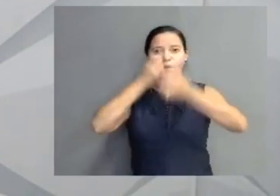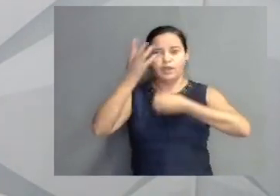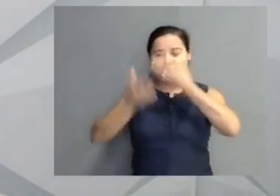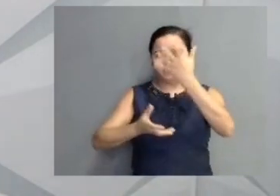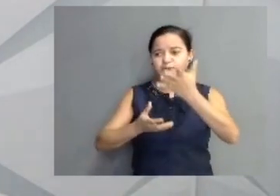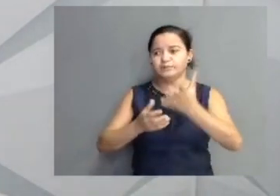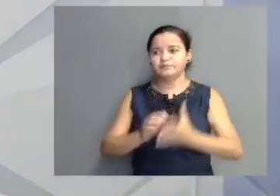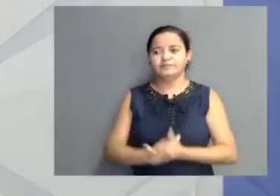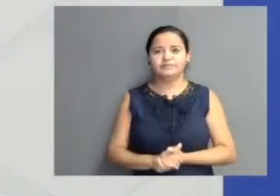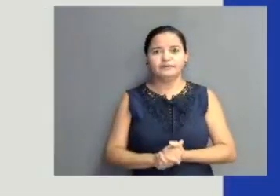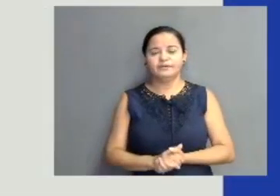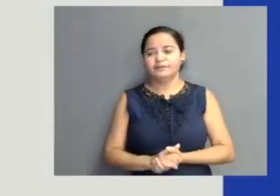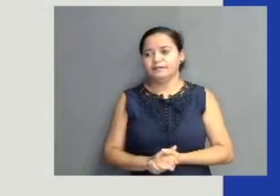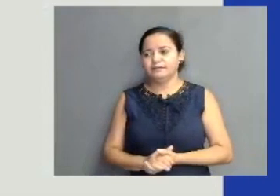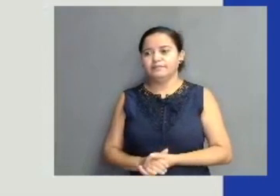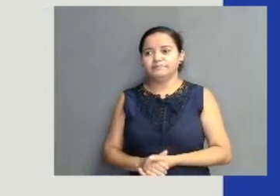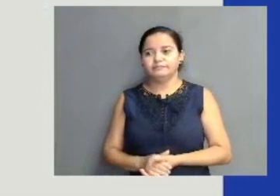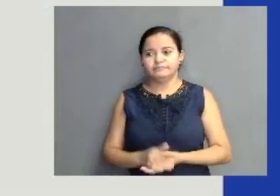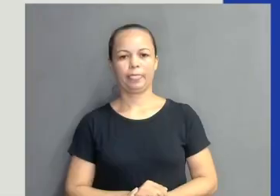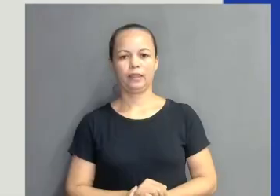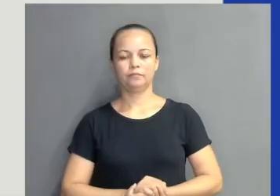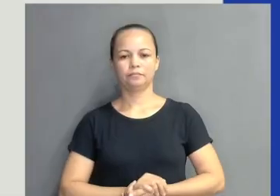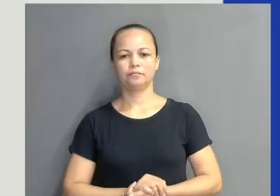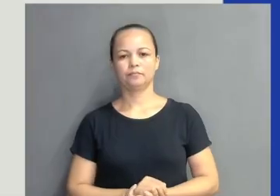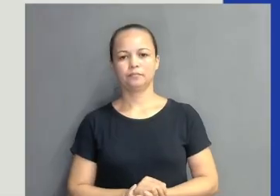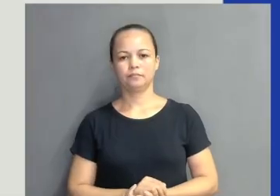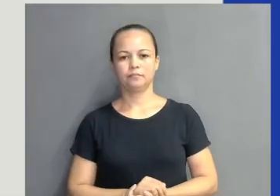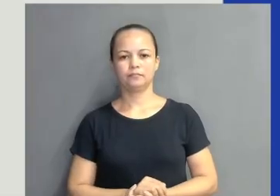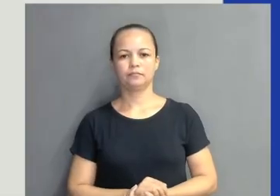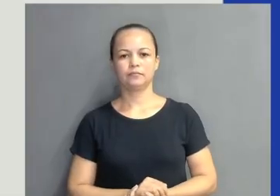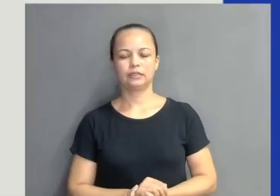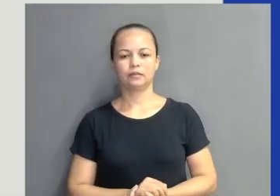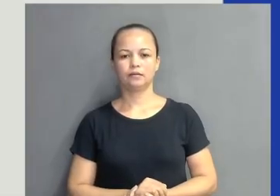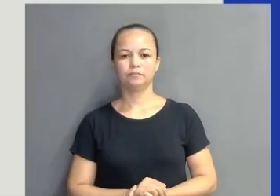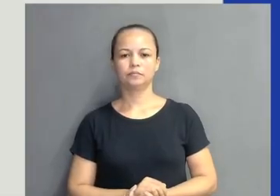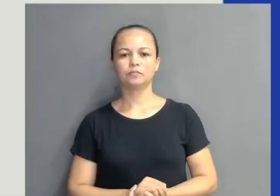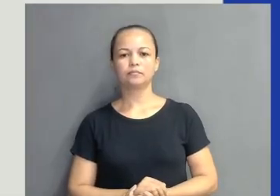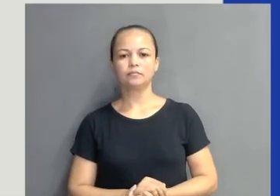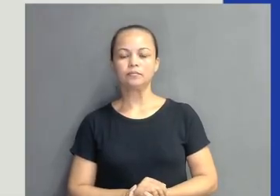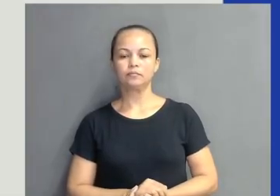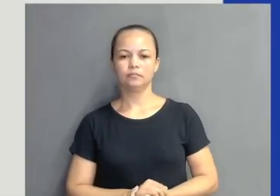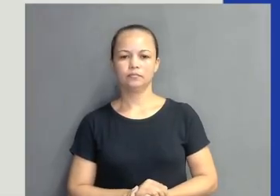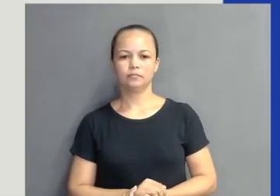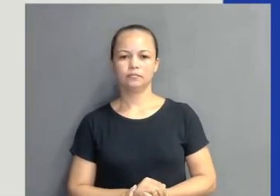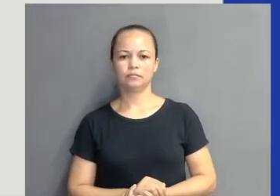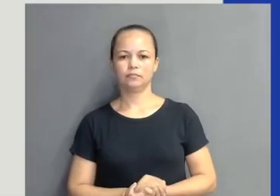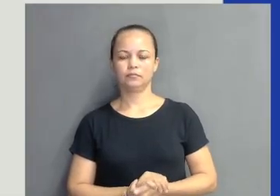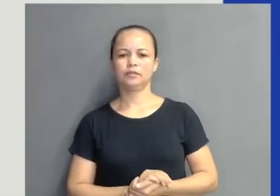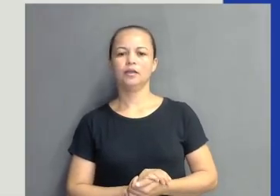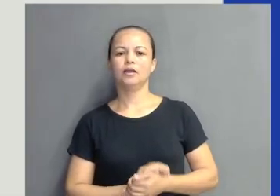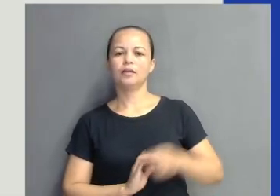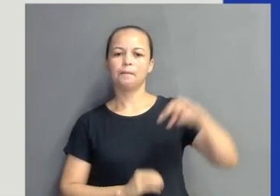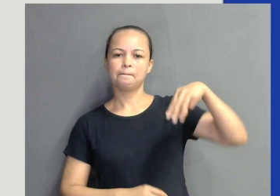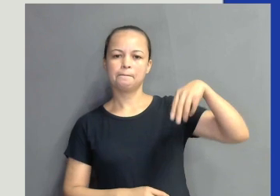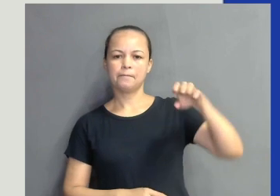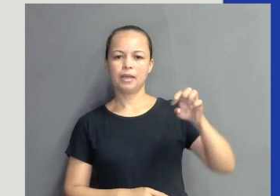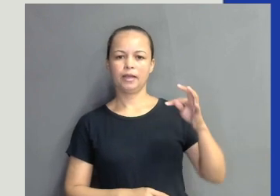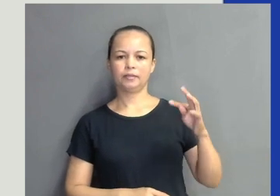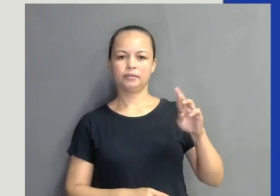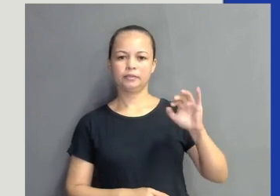ó, tá aqui para vocês nesse quadrinho a métrica, é essa medida, certo? Que cada